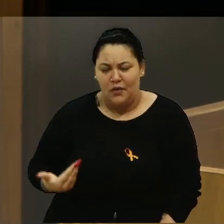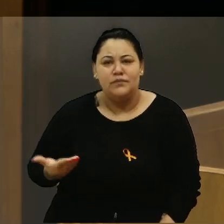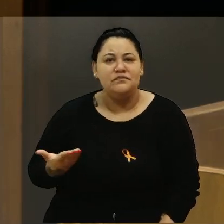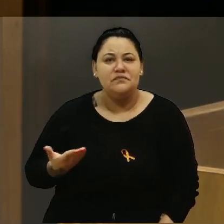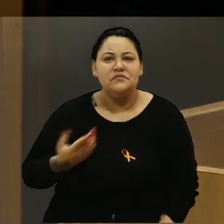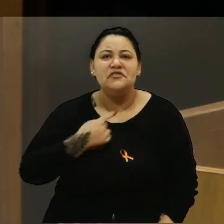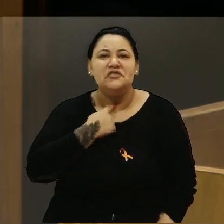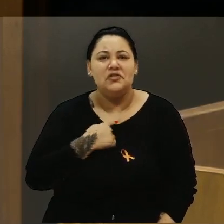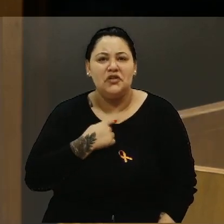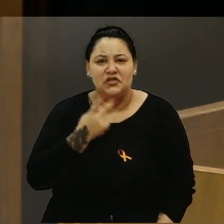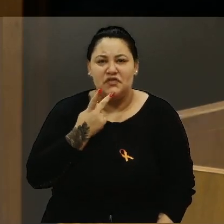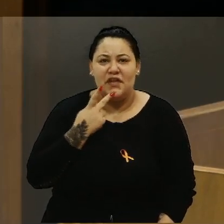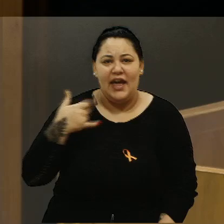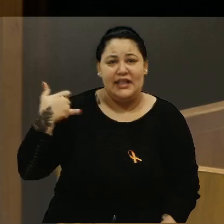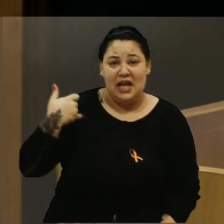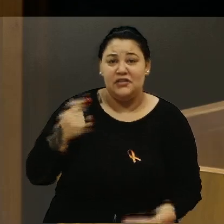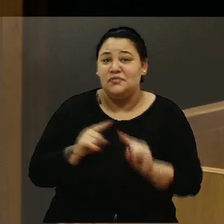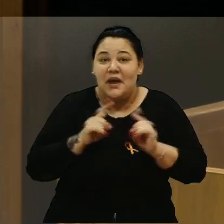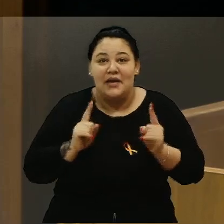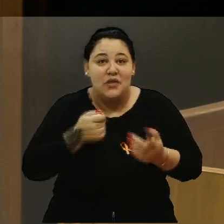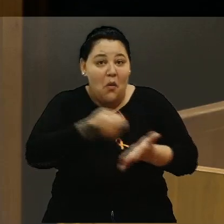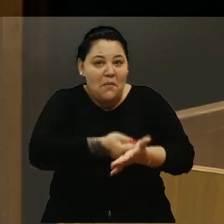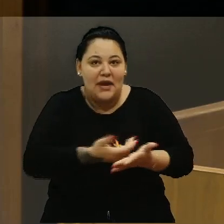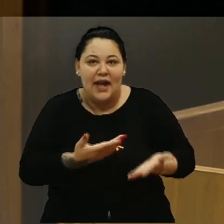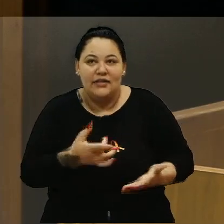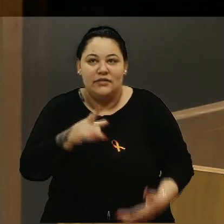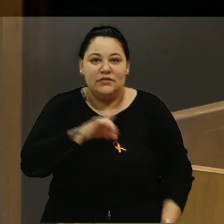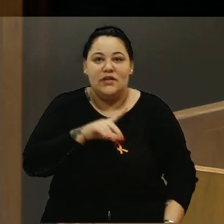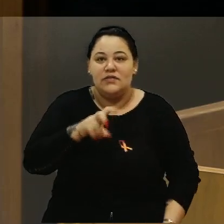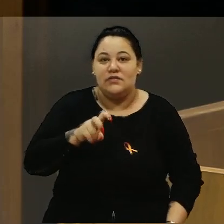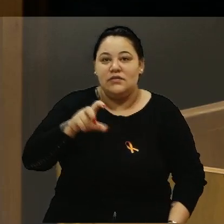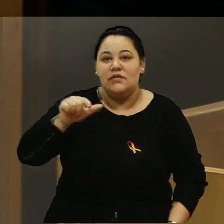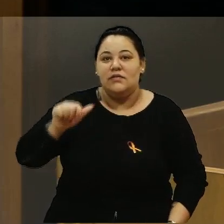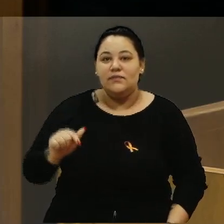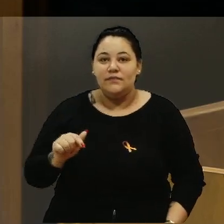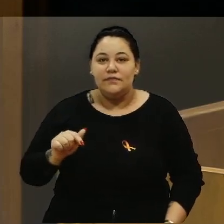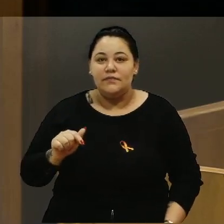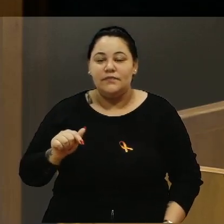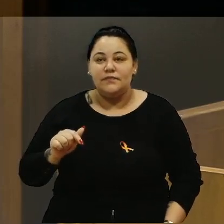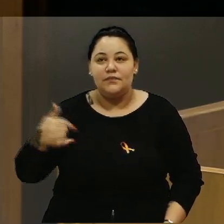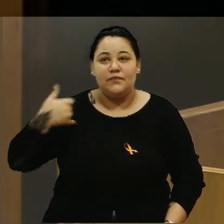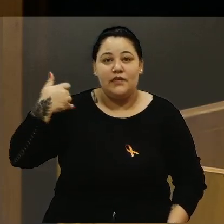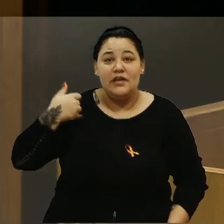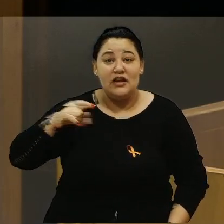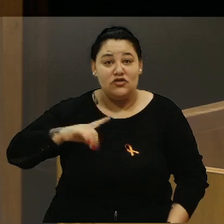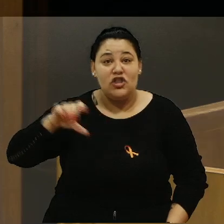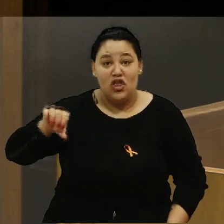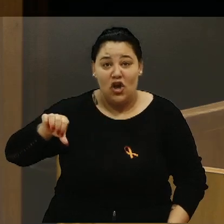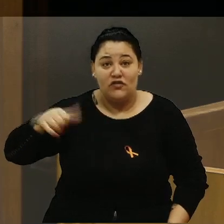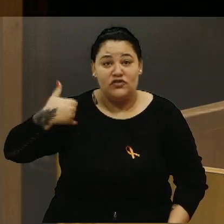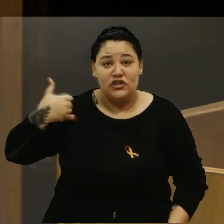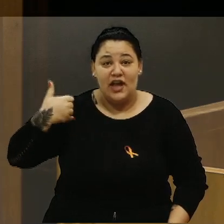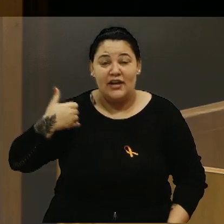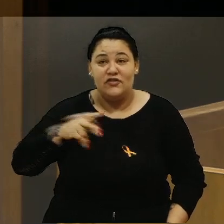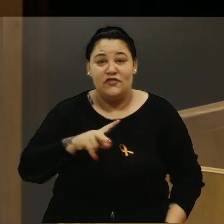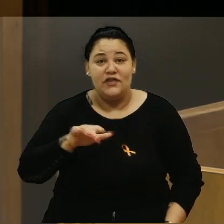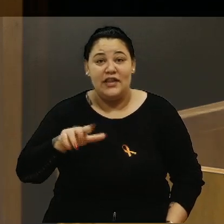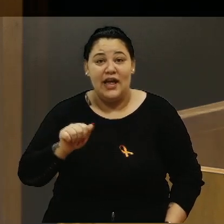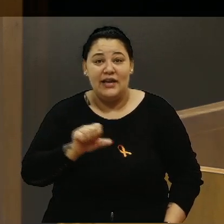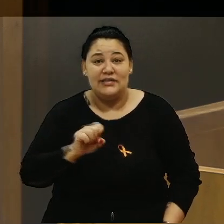falar a idade, mas somos obrigados, né? Tem 57 anos e quando eu tinha 9 anos, Vila Seca era grande como é